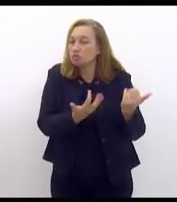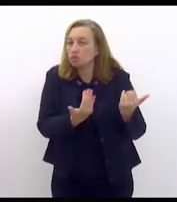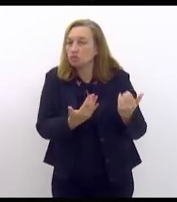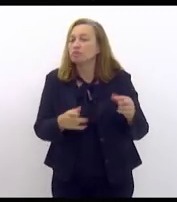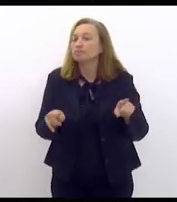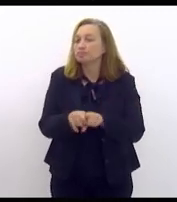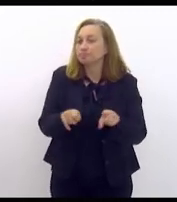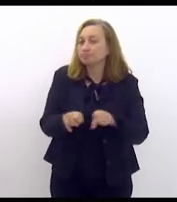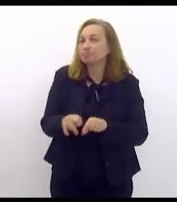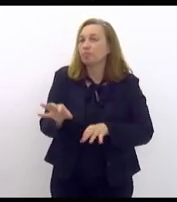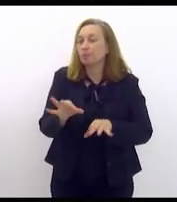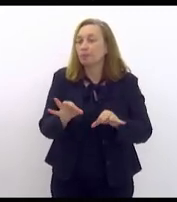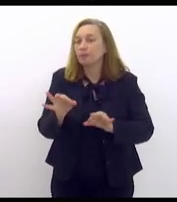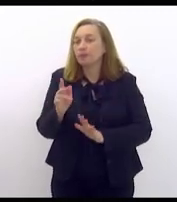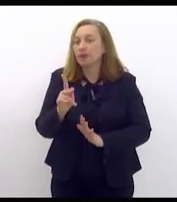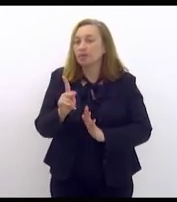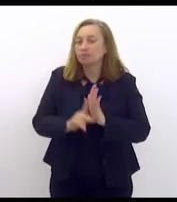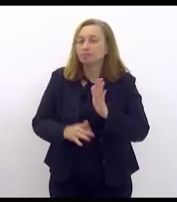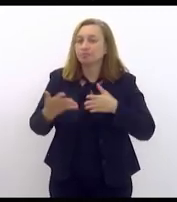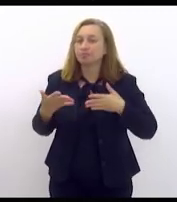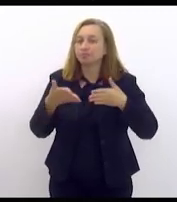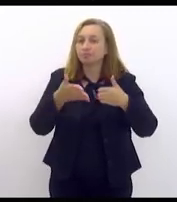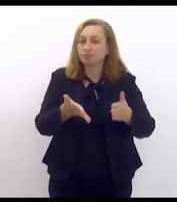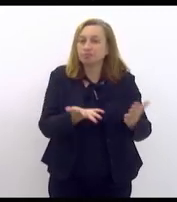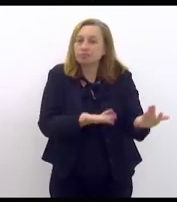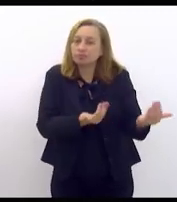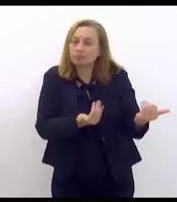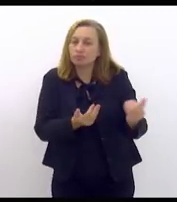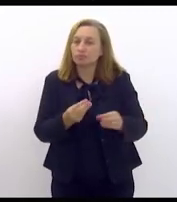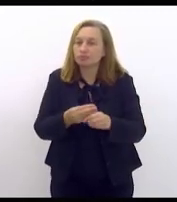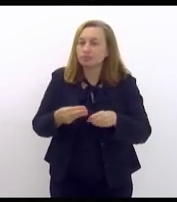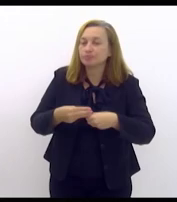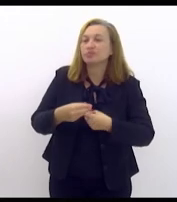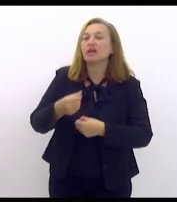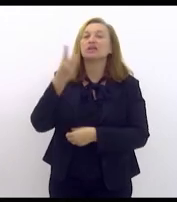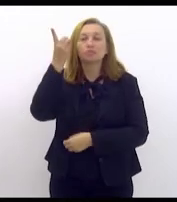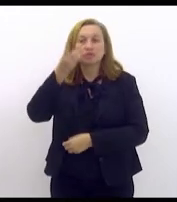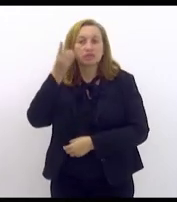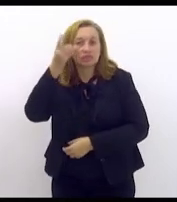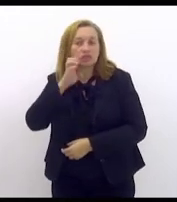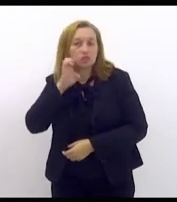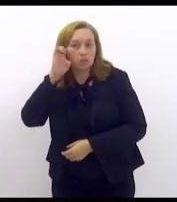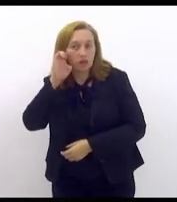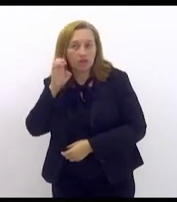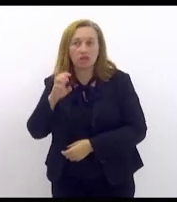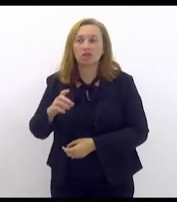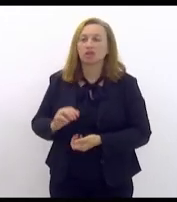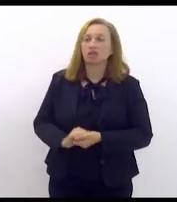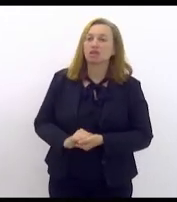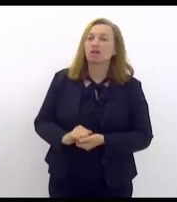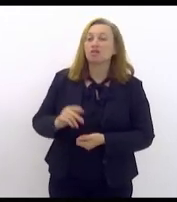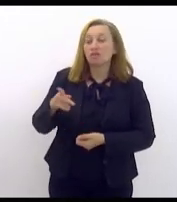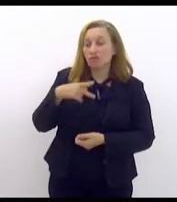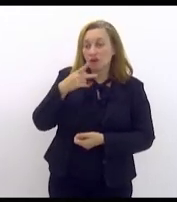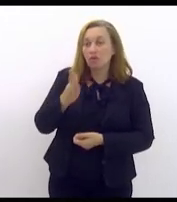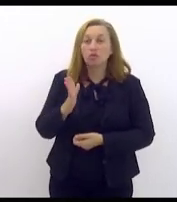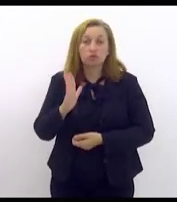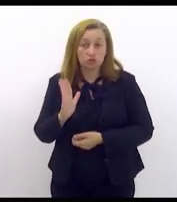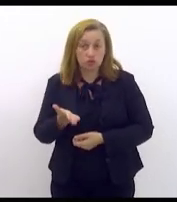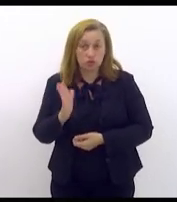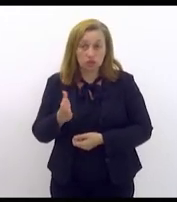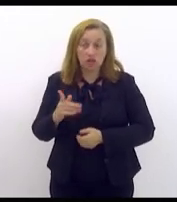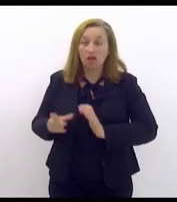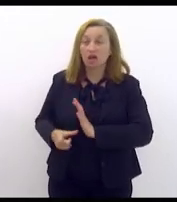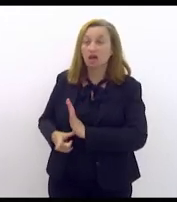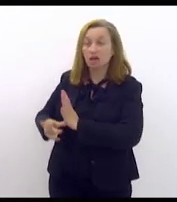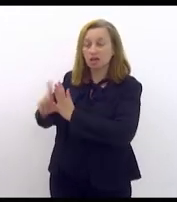de projetos voltados para a juventude dos municípios. A deputada Élica acabou aqui de mencionar